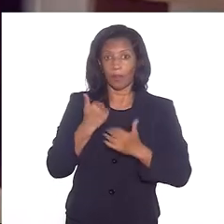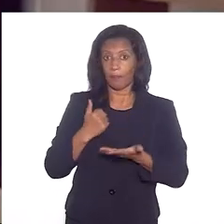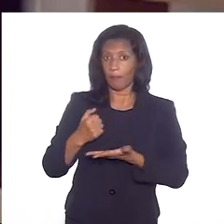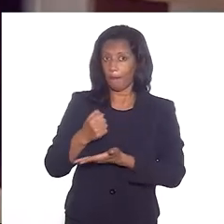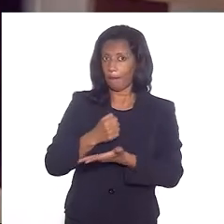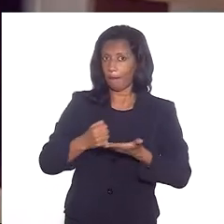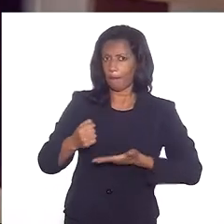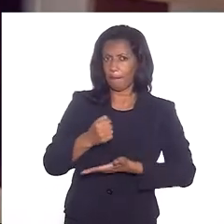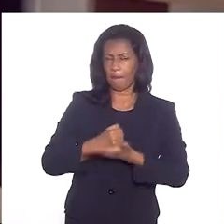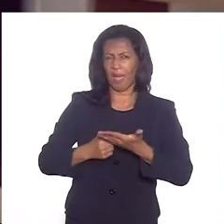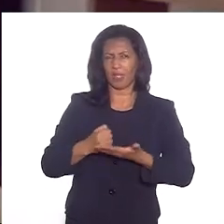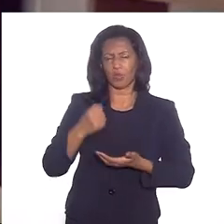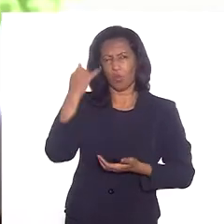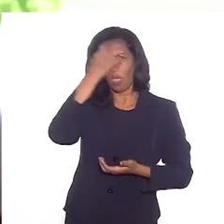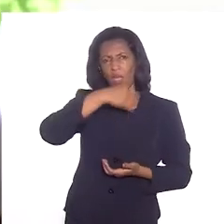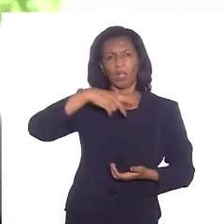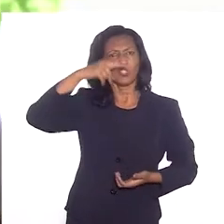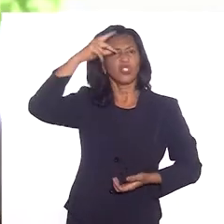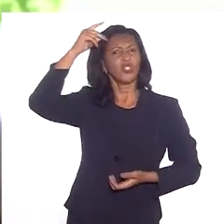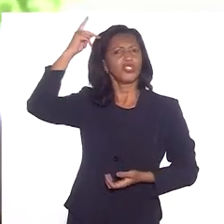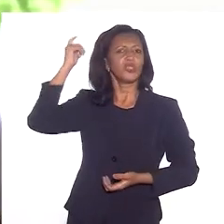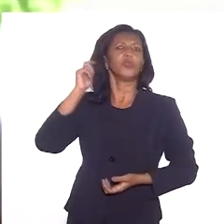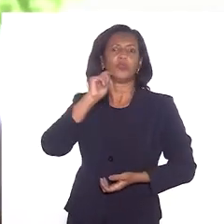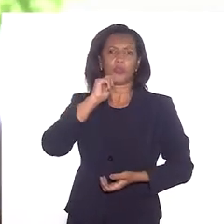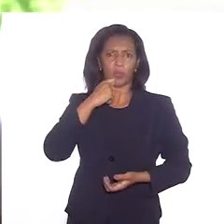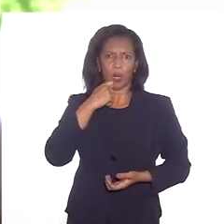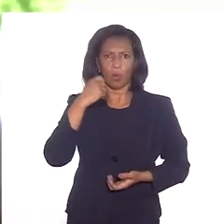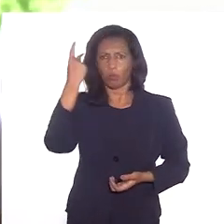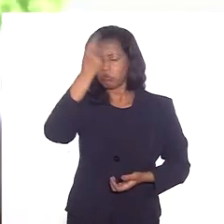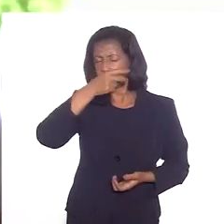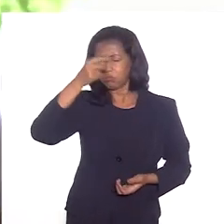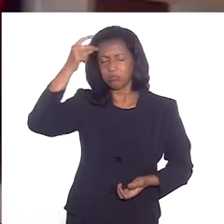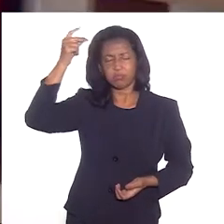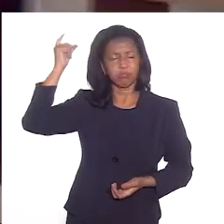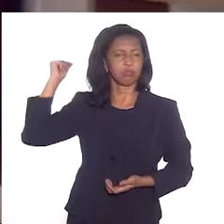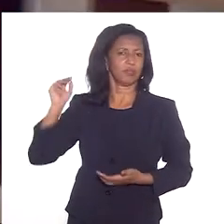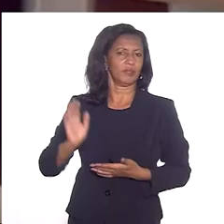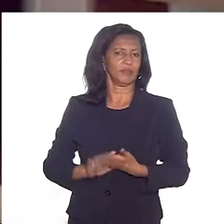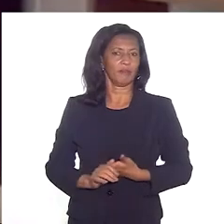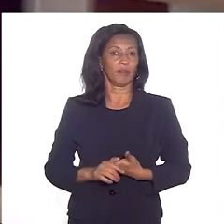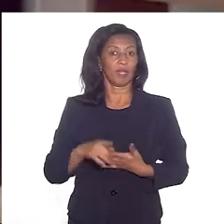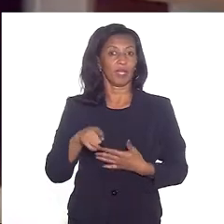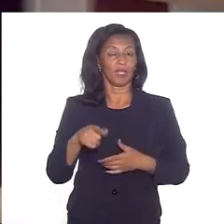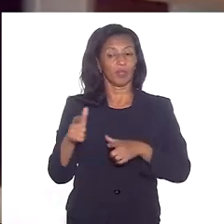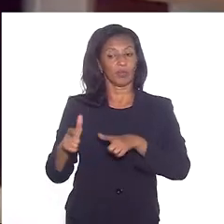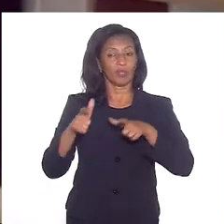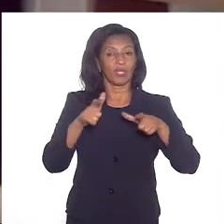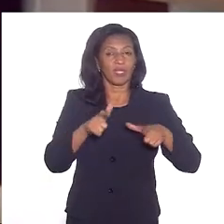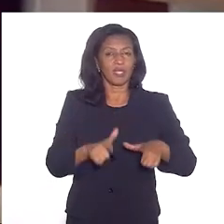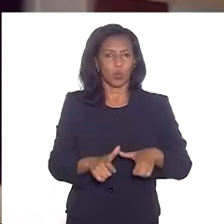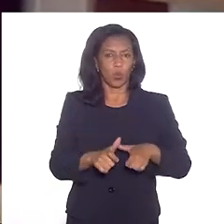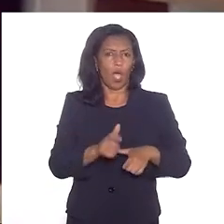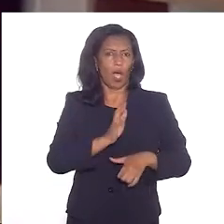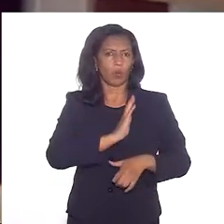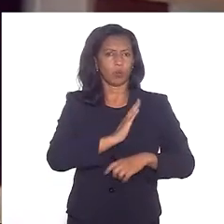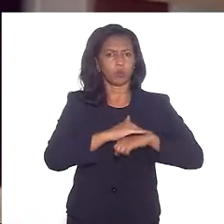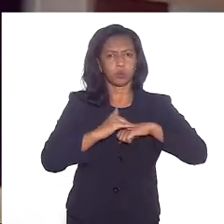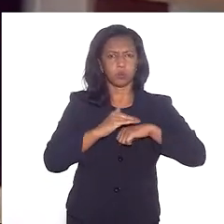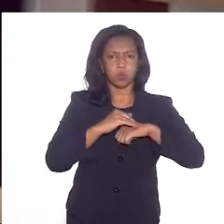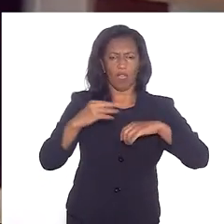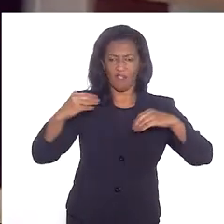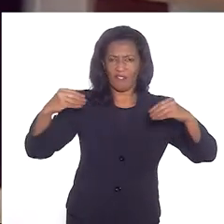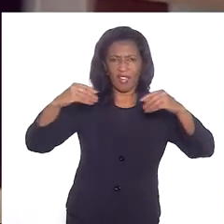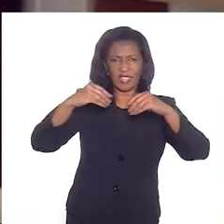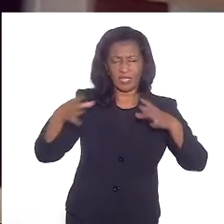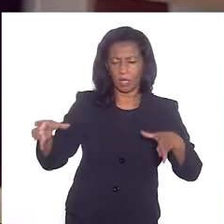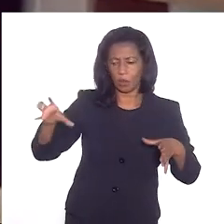alimento básico, um dos alimentos mais antigos, né? Então, tá nesse lugar muito afetivo, né? A